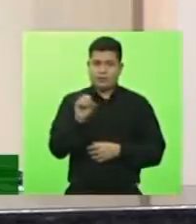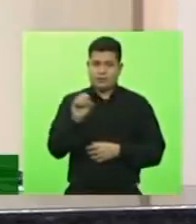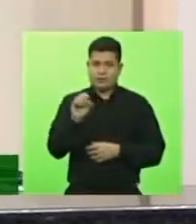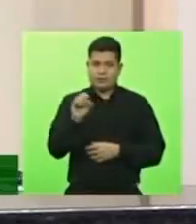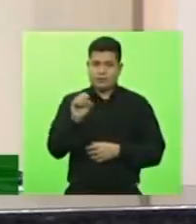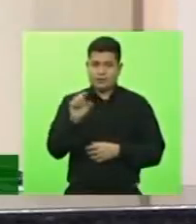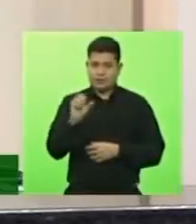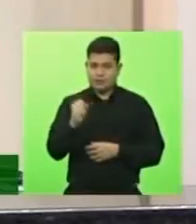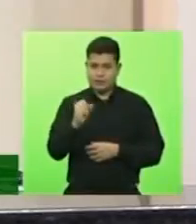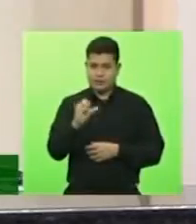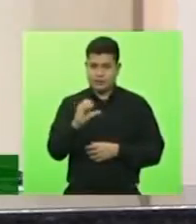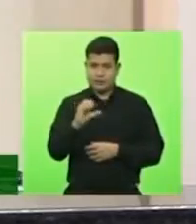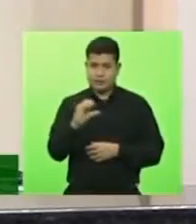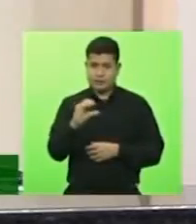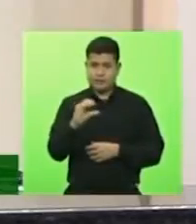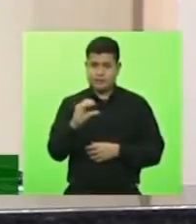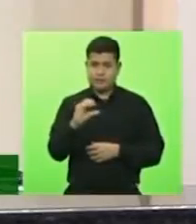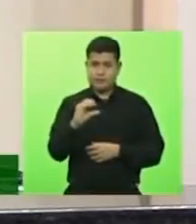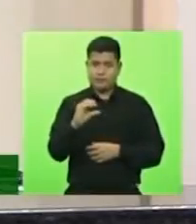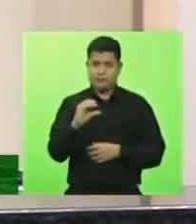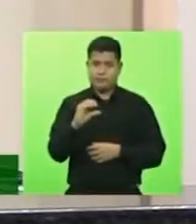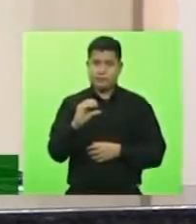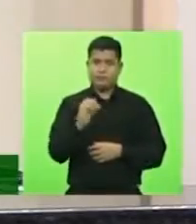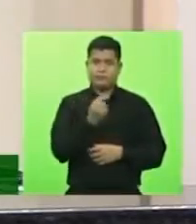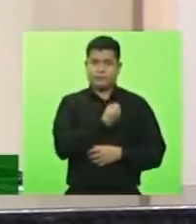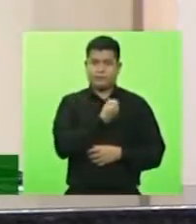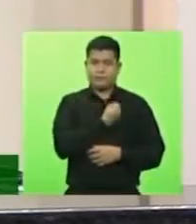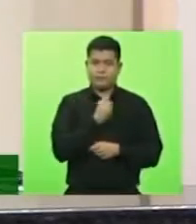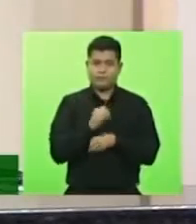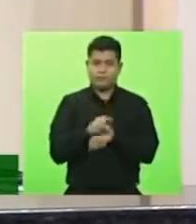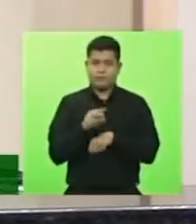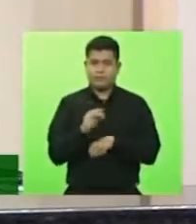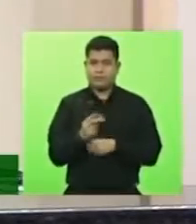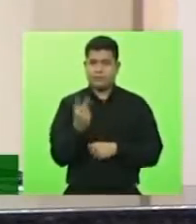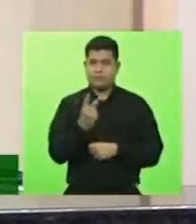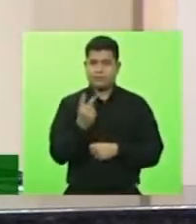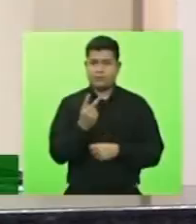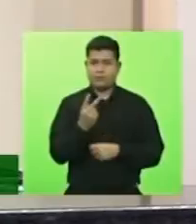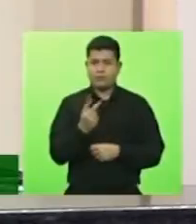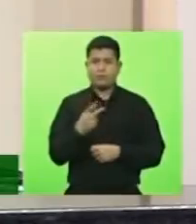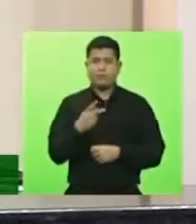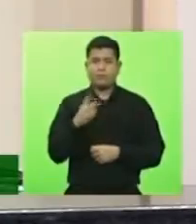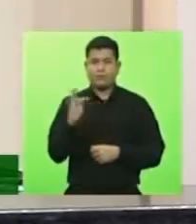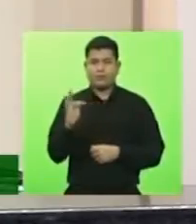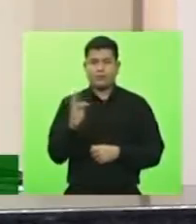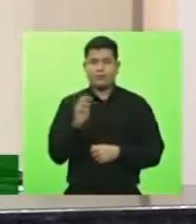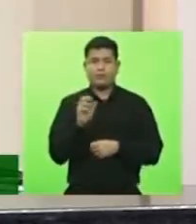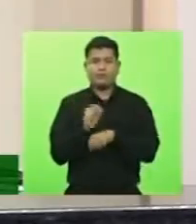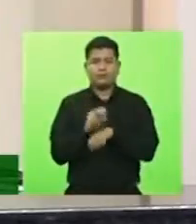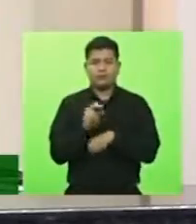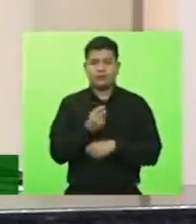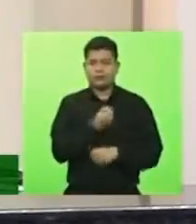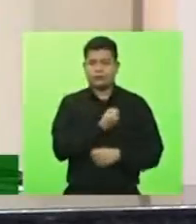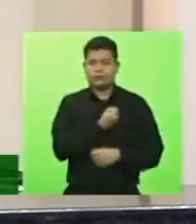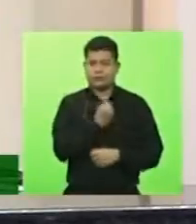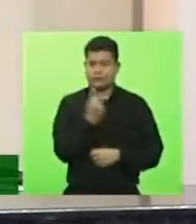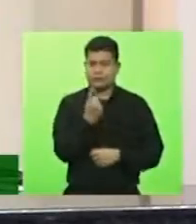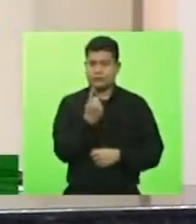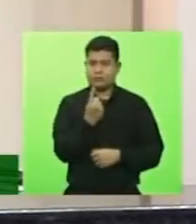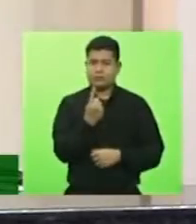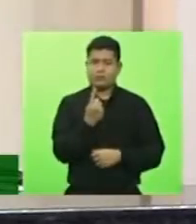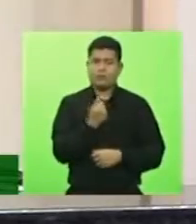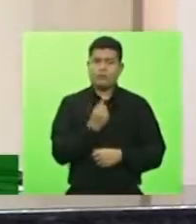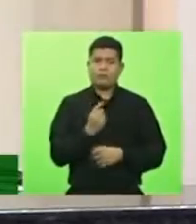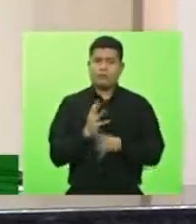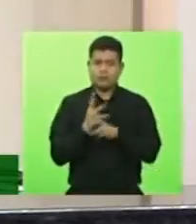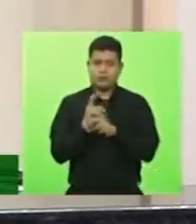e PSC, número de vagas, 2. Partidos Trabalhadores, número de vaga, 1.